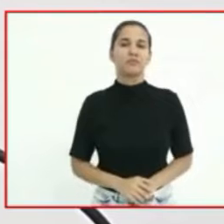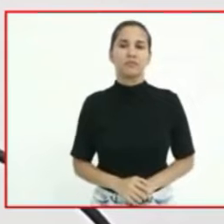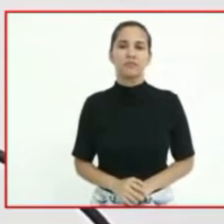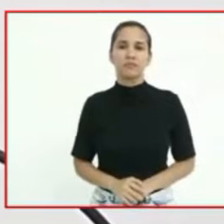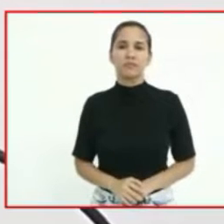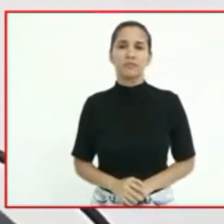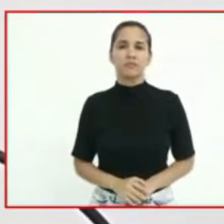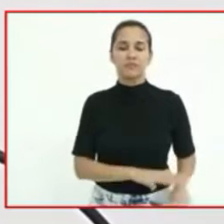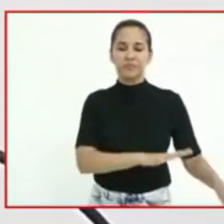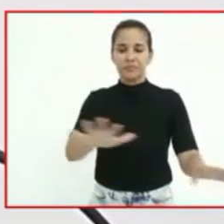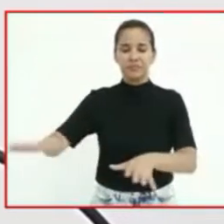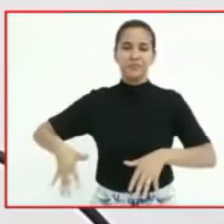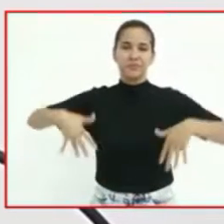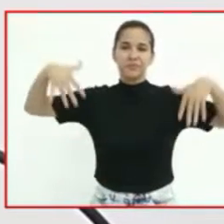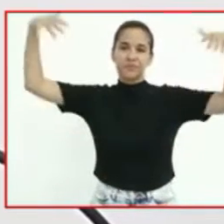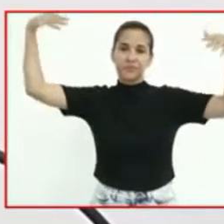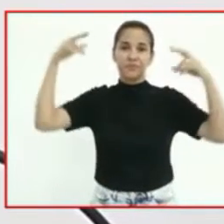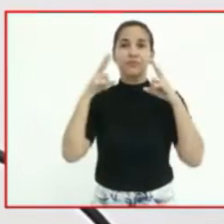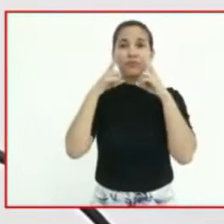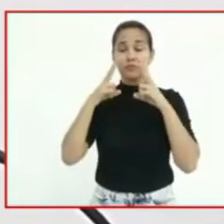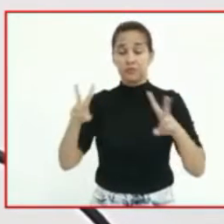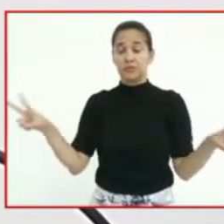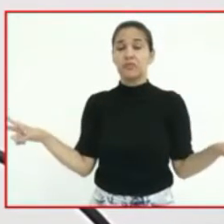Senhor presidente, eu vejo